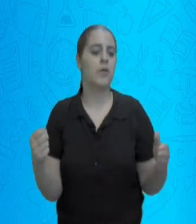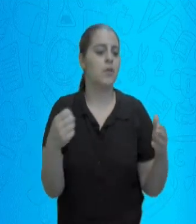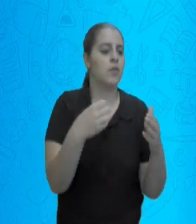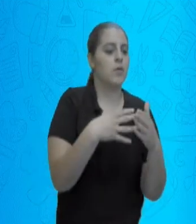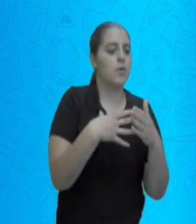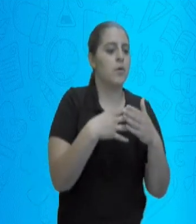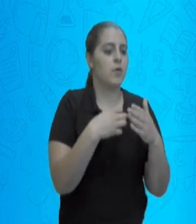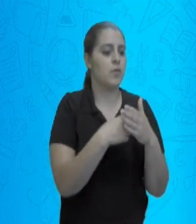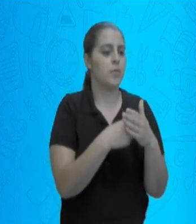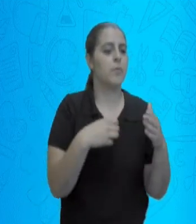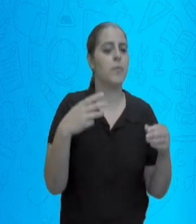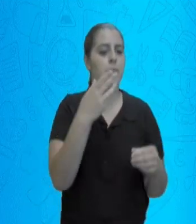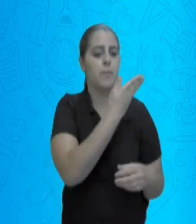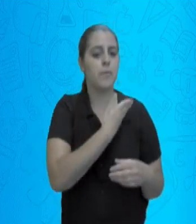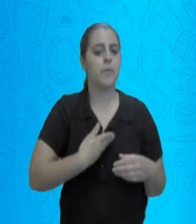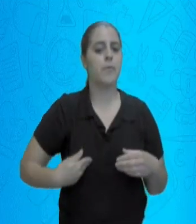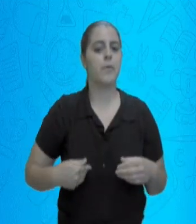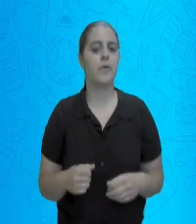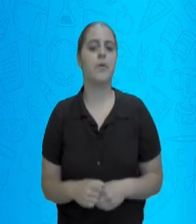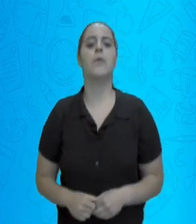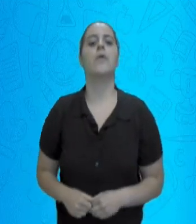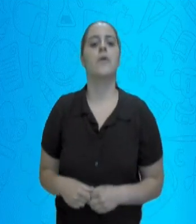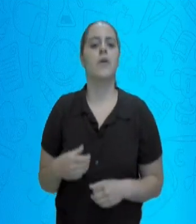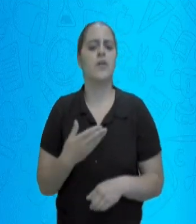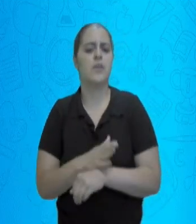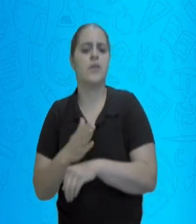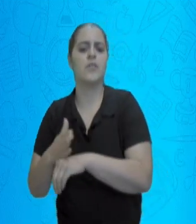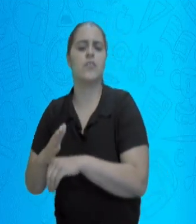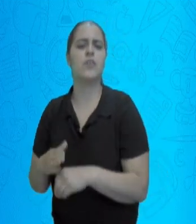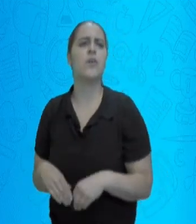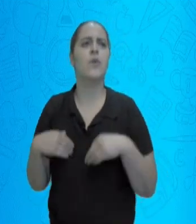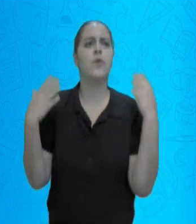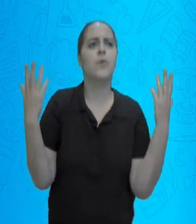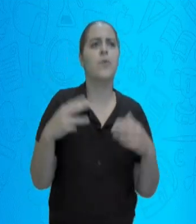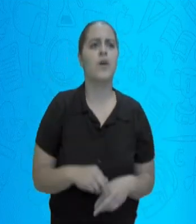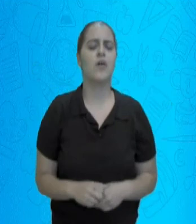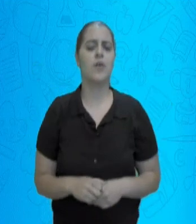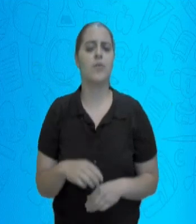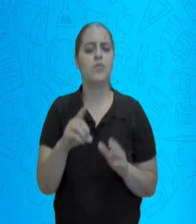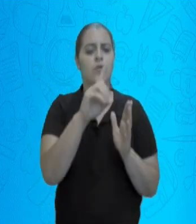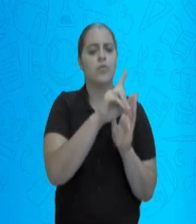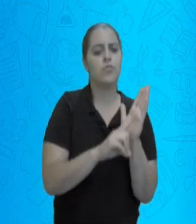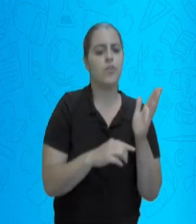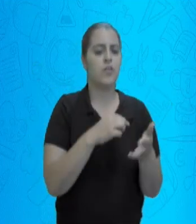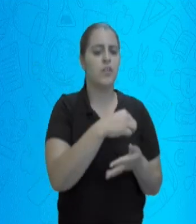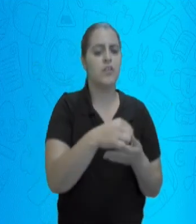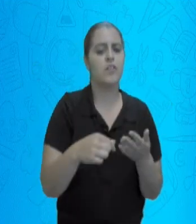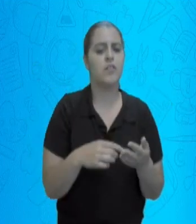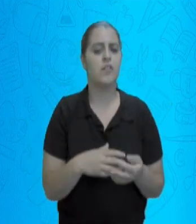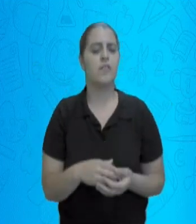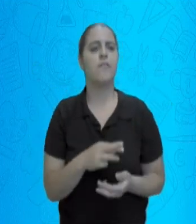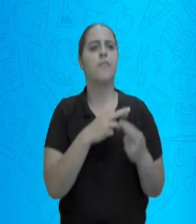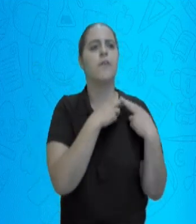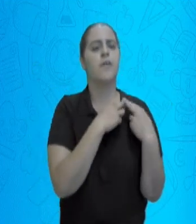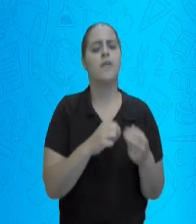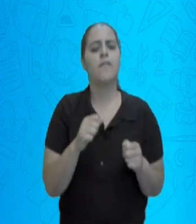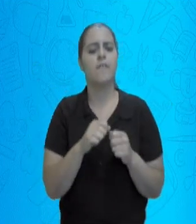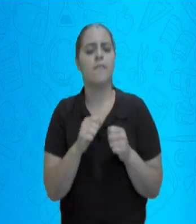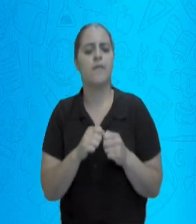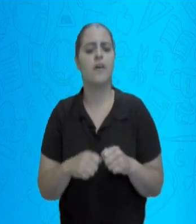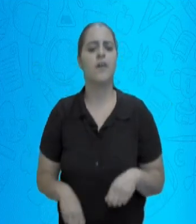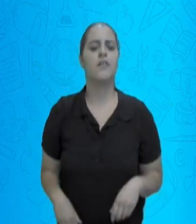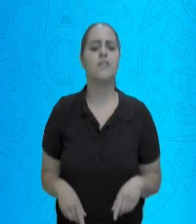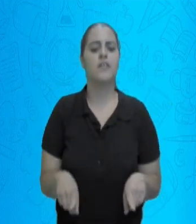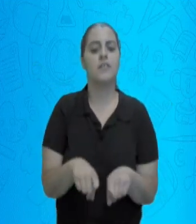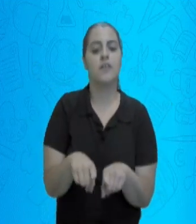eu estou exercendo a cidadania de alguma forma? E quais deles são direitos e quais são deveres? Faça o mesmo